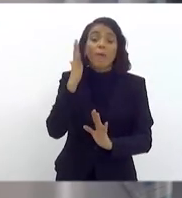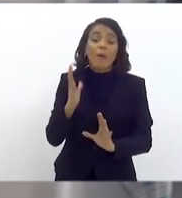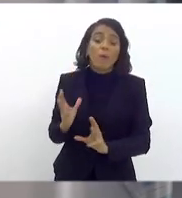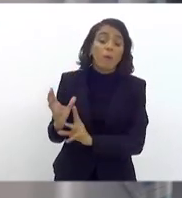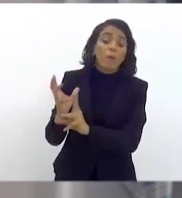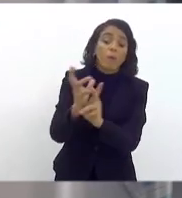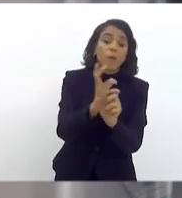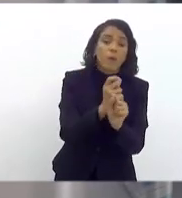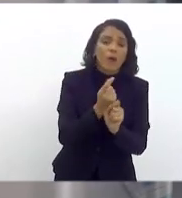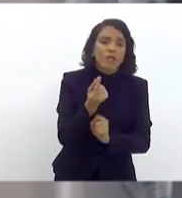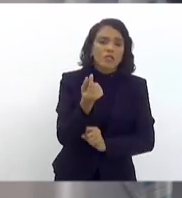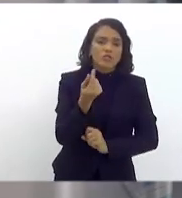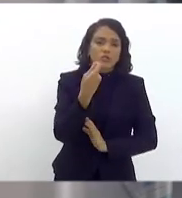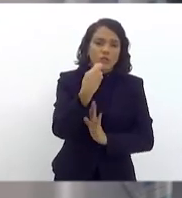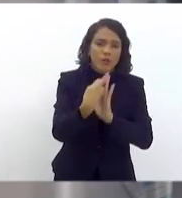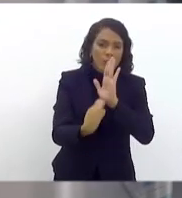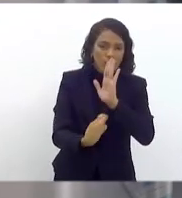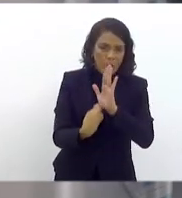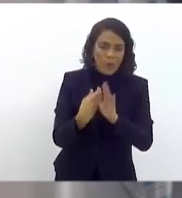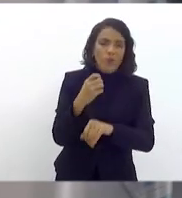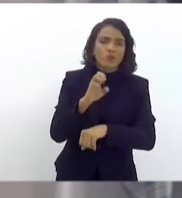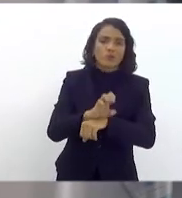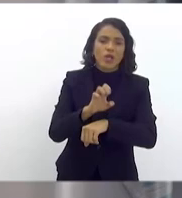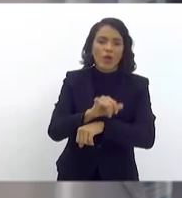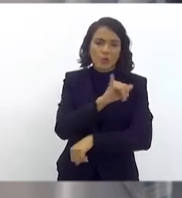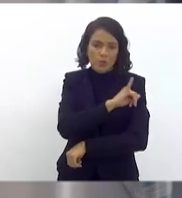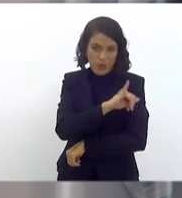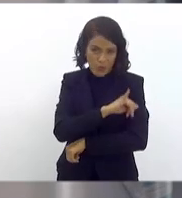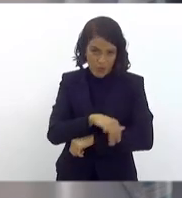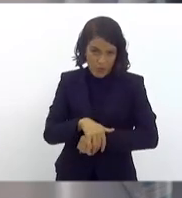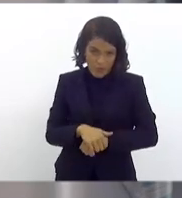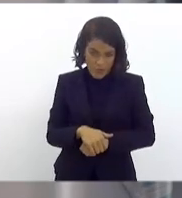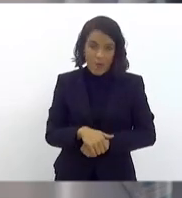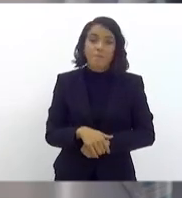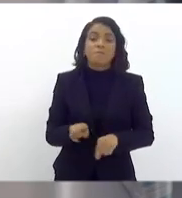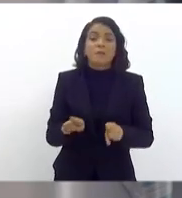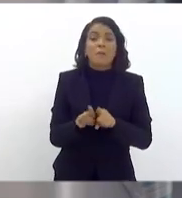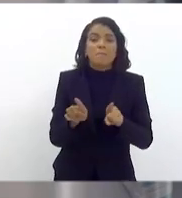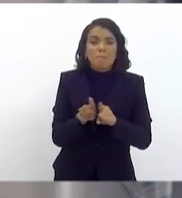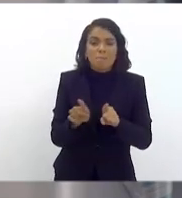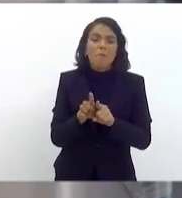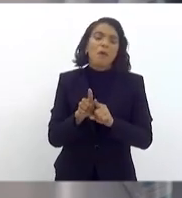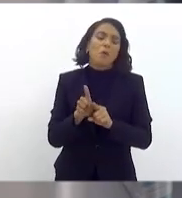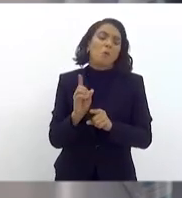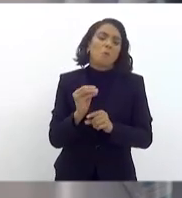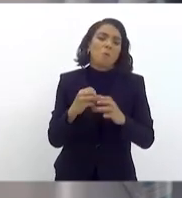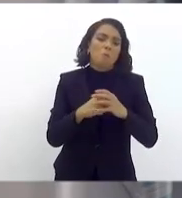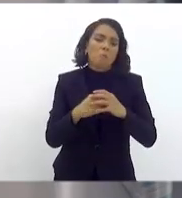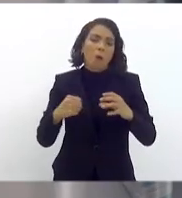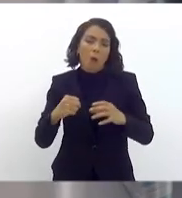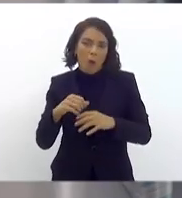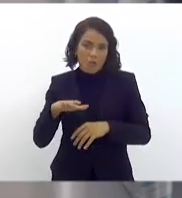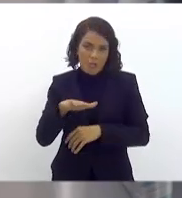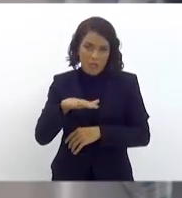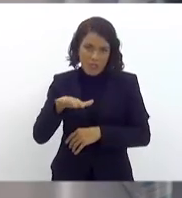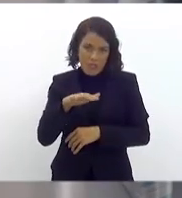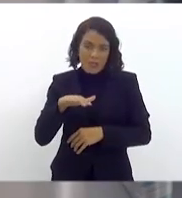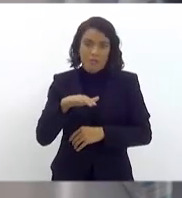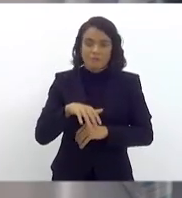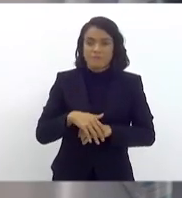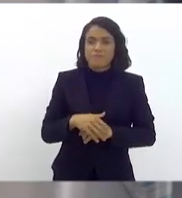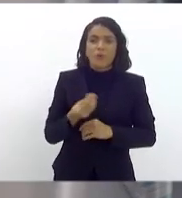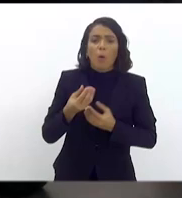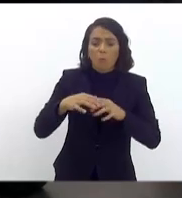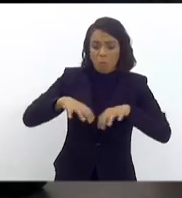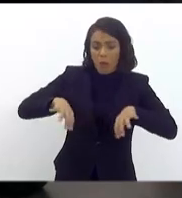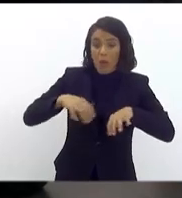de direito autoral pelo Estado do Rio de Janeiro nessas diversas obras ou como cota parte de uma, tá, de uma obra, seja de quem